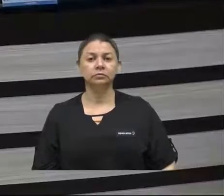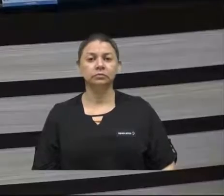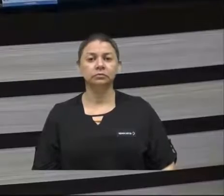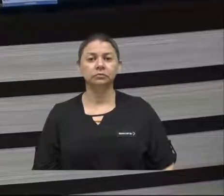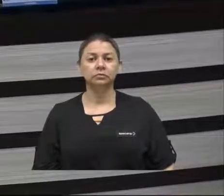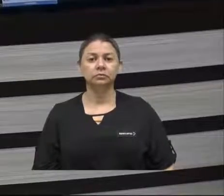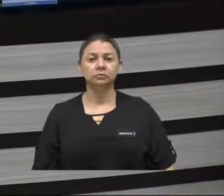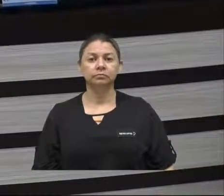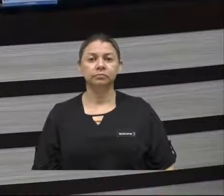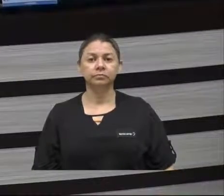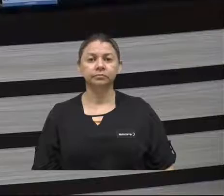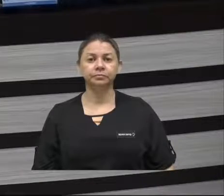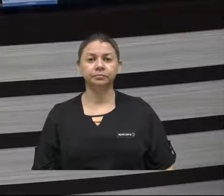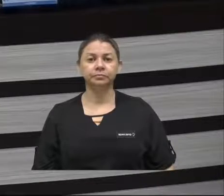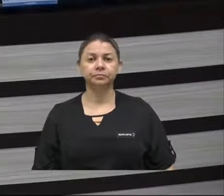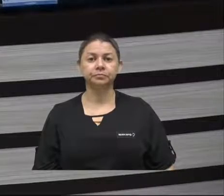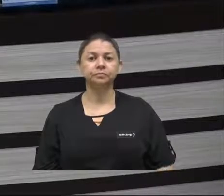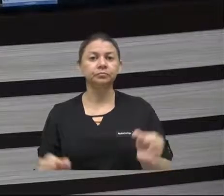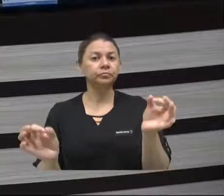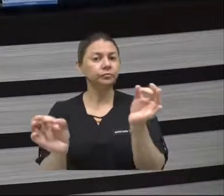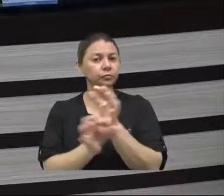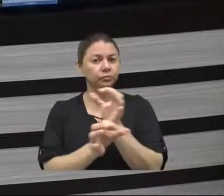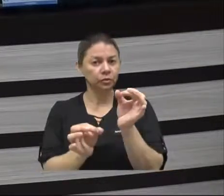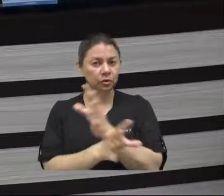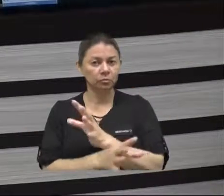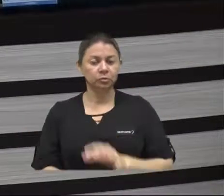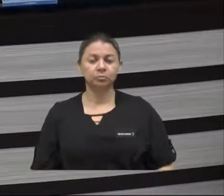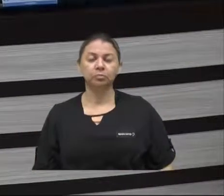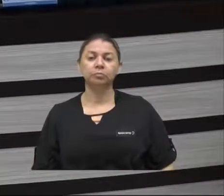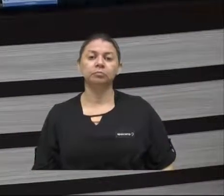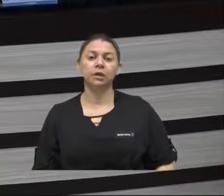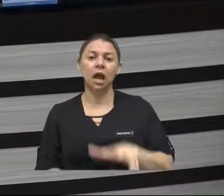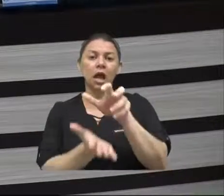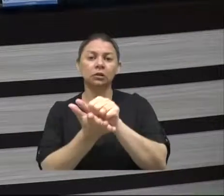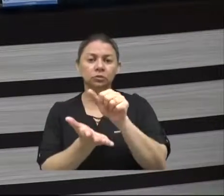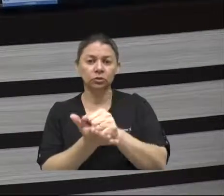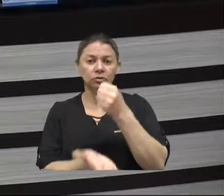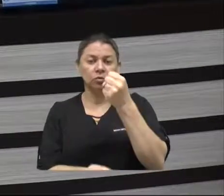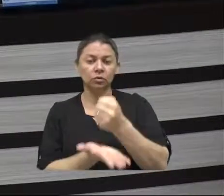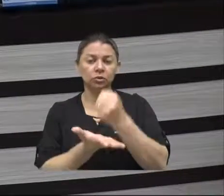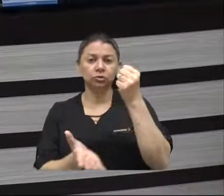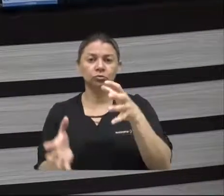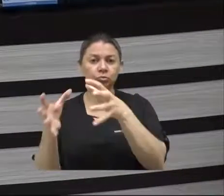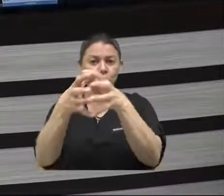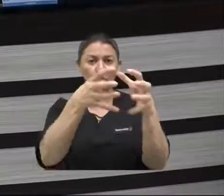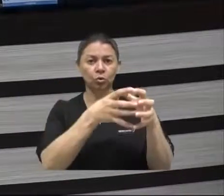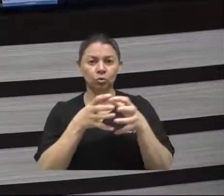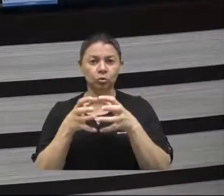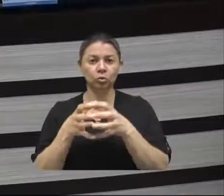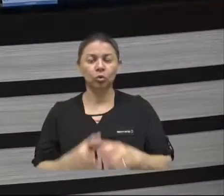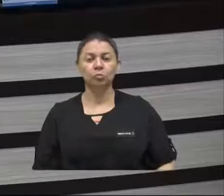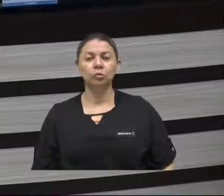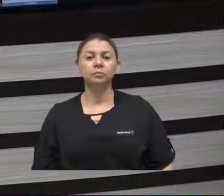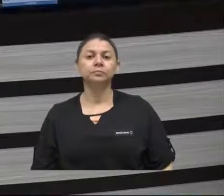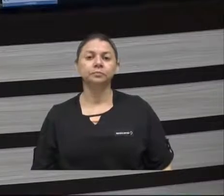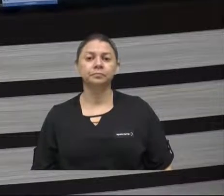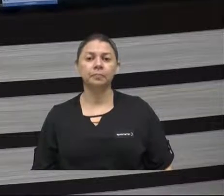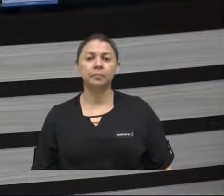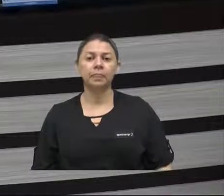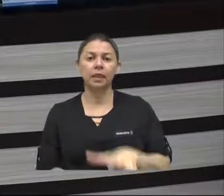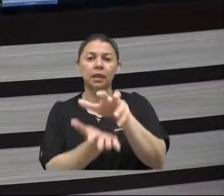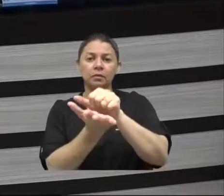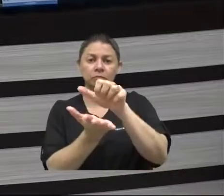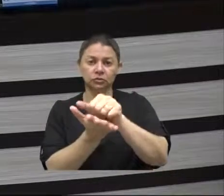Não havendo, declaro encerrado o prazo para registro e informo que tivemos as seguintes inscrições. Uma chapa encabeçada